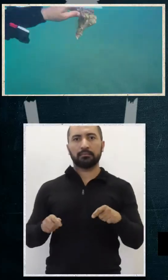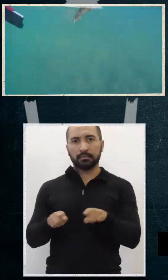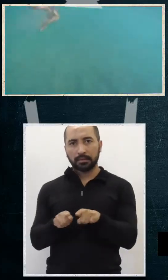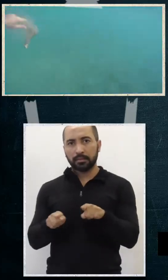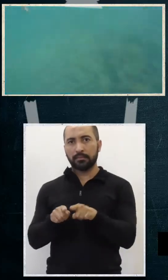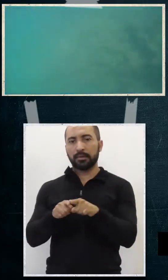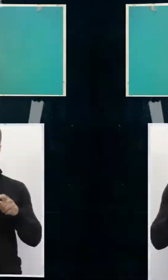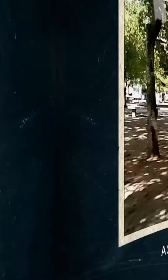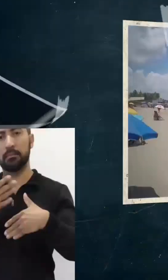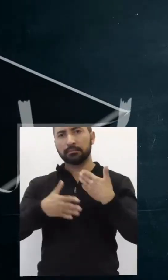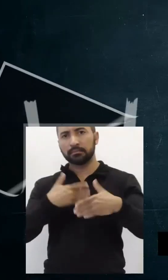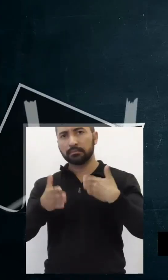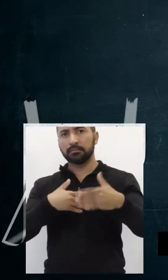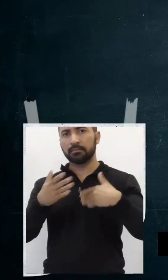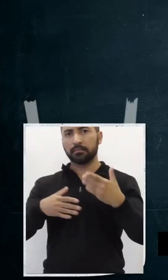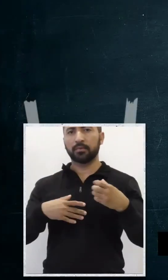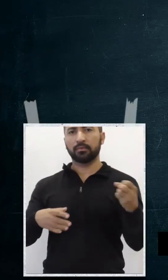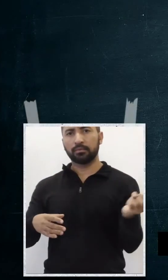Dr. Carlos Daniel Pérez.